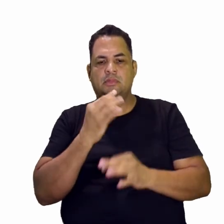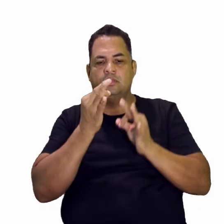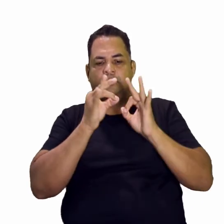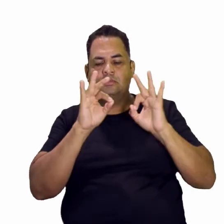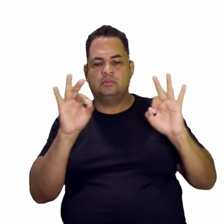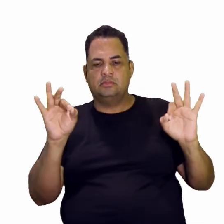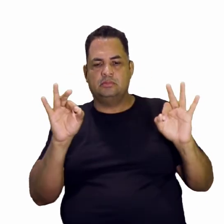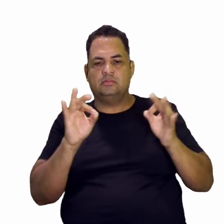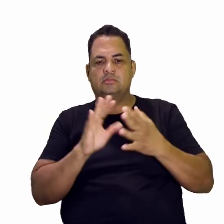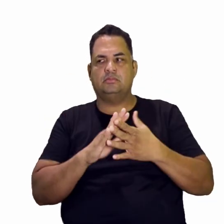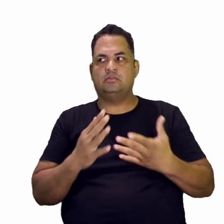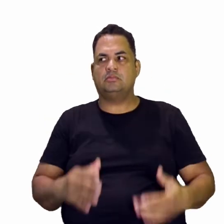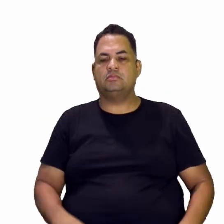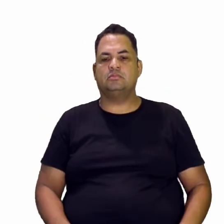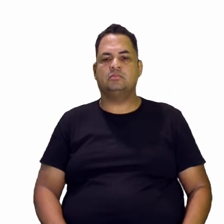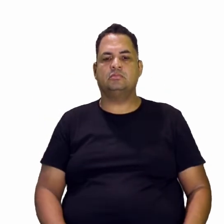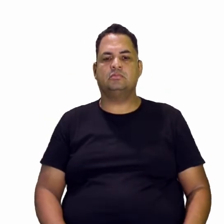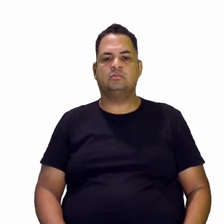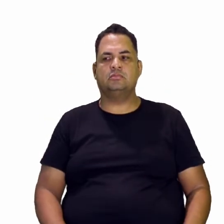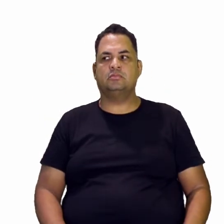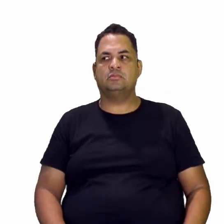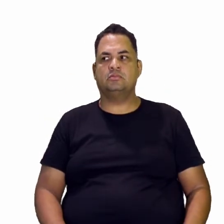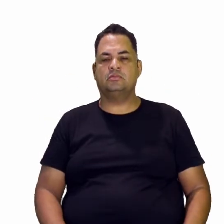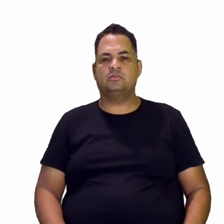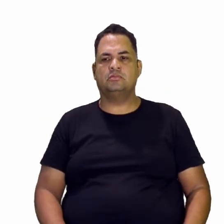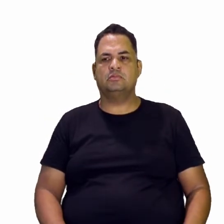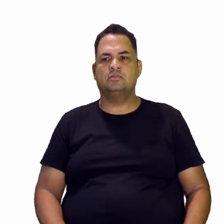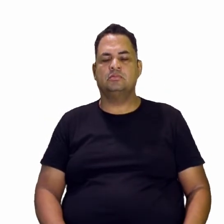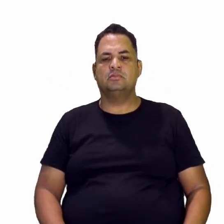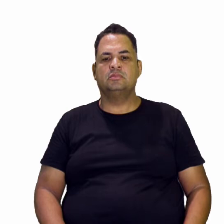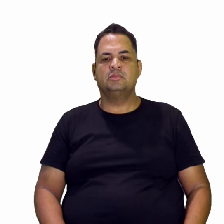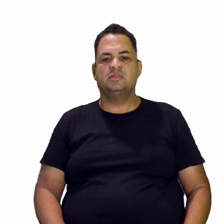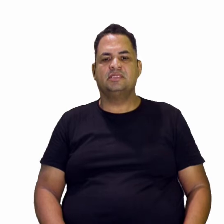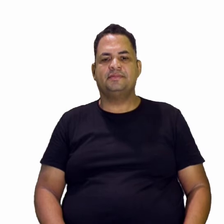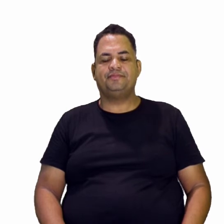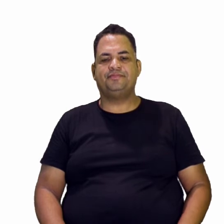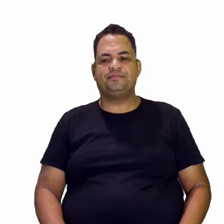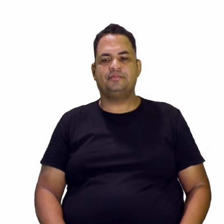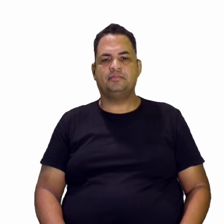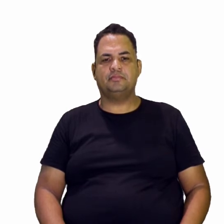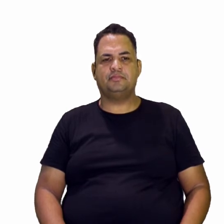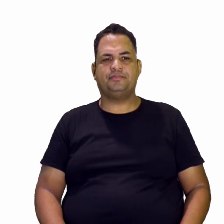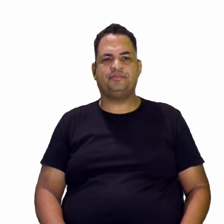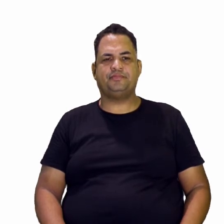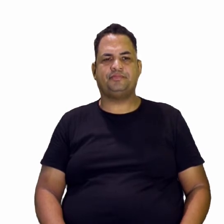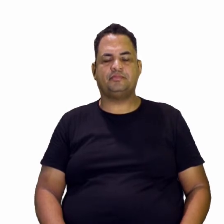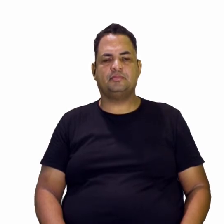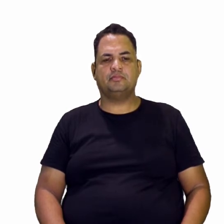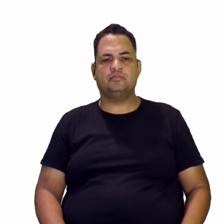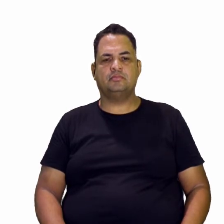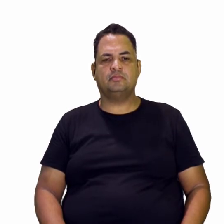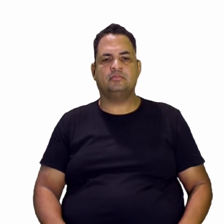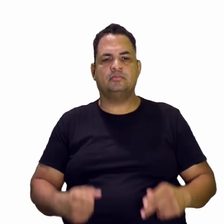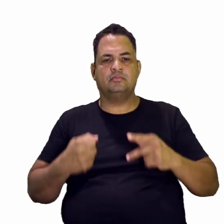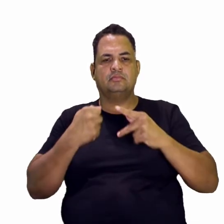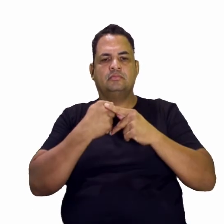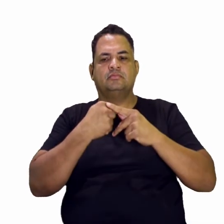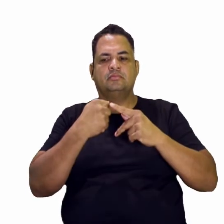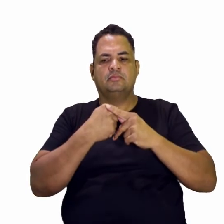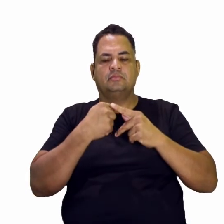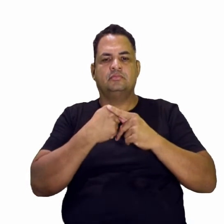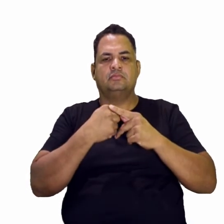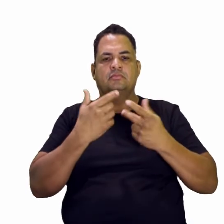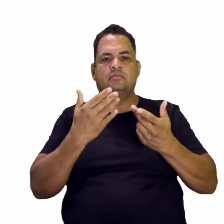simples, que as algas unicelulares. Tudo bem? Diatomáceas, dinoflagelados. Vamos lá. Os